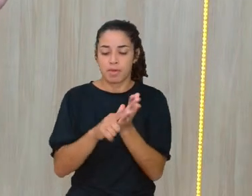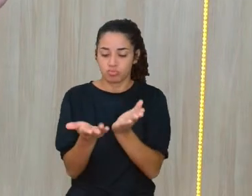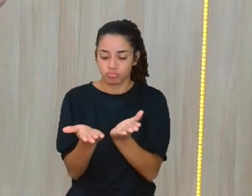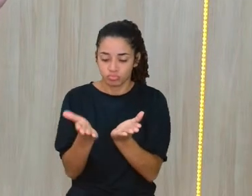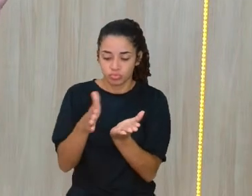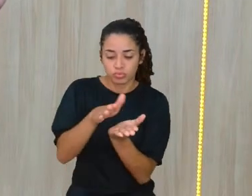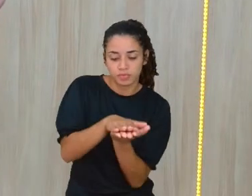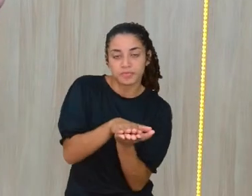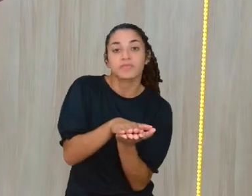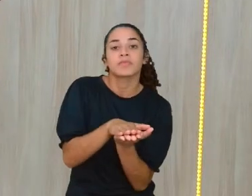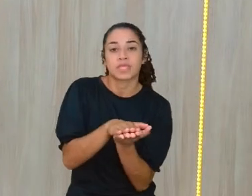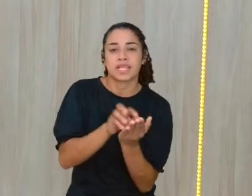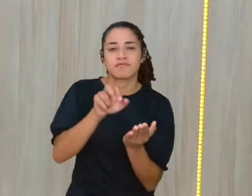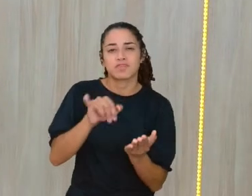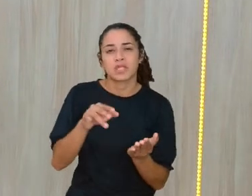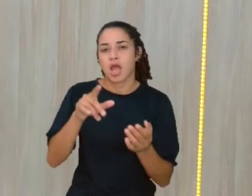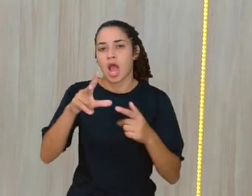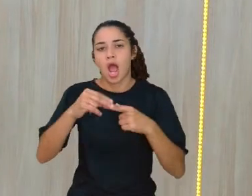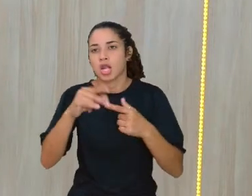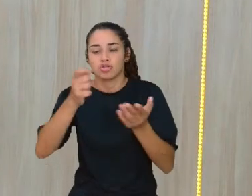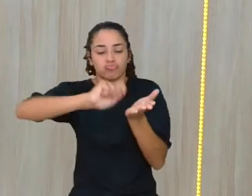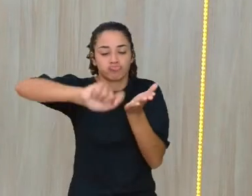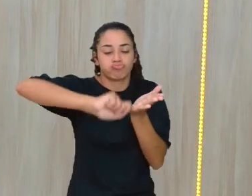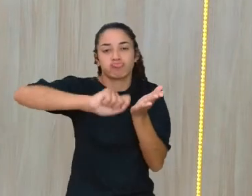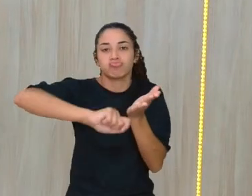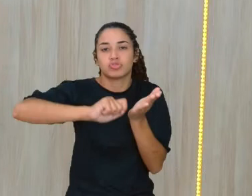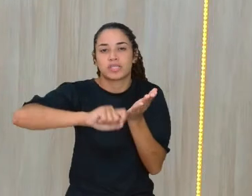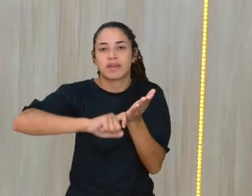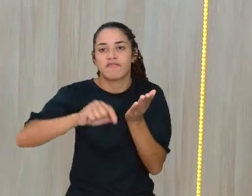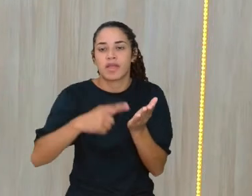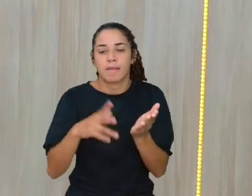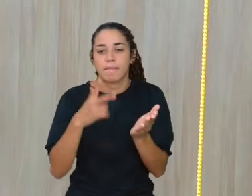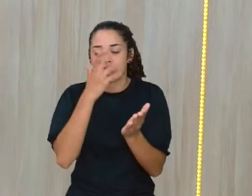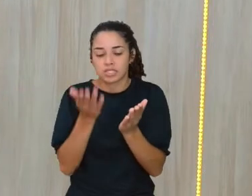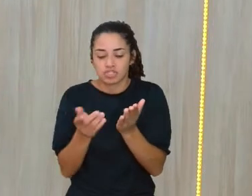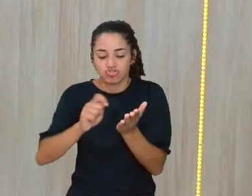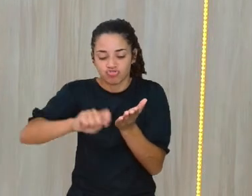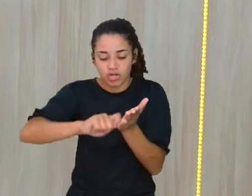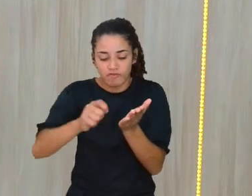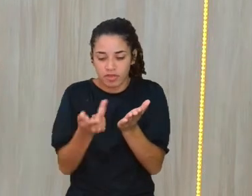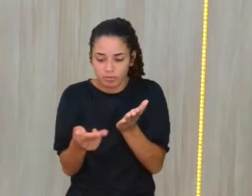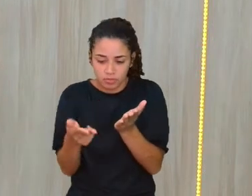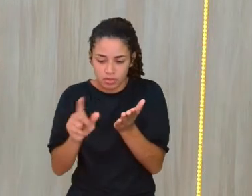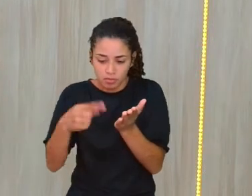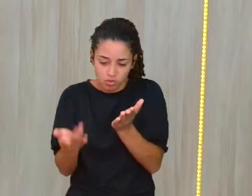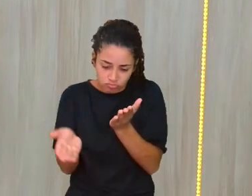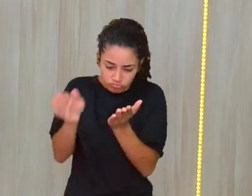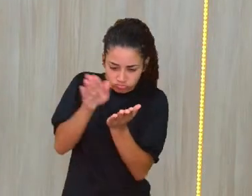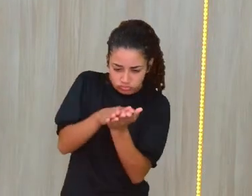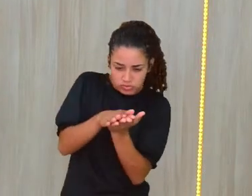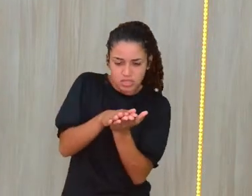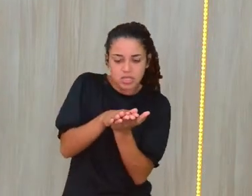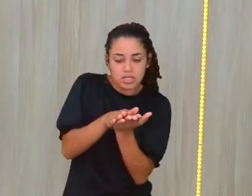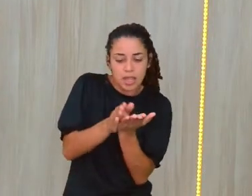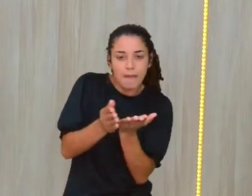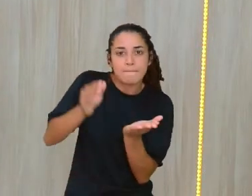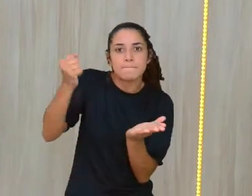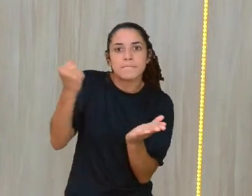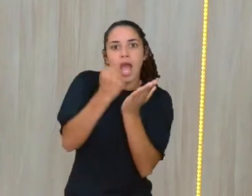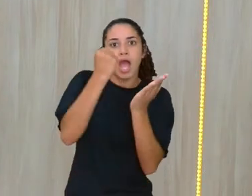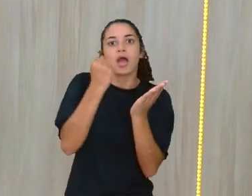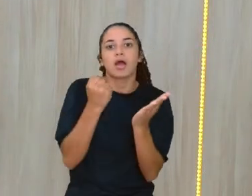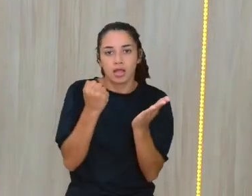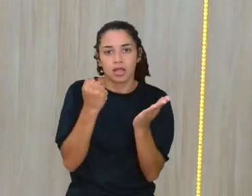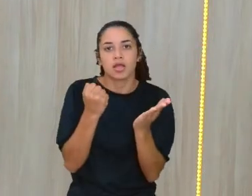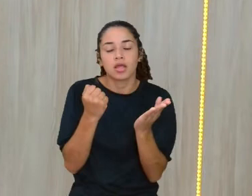uma caneta que na hora que você dobrar, vai ficar a marca, o eixo de simetria é a dobra